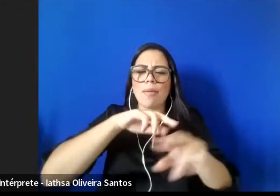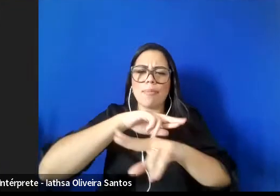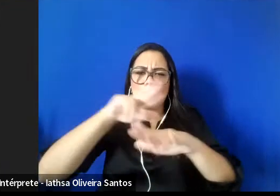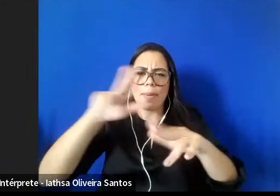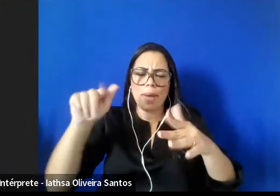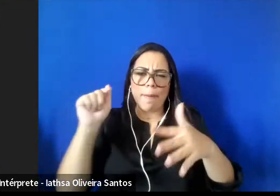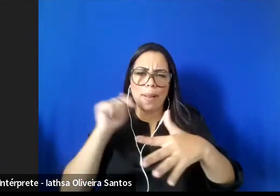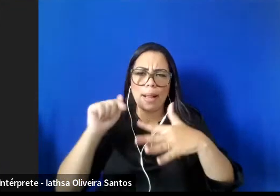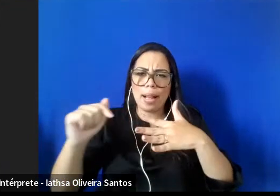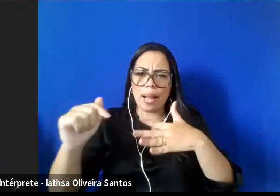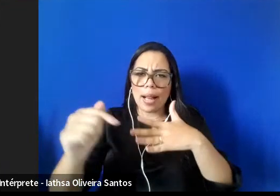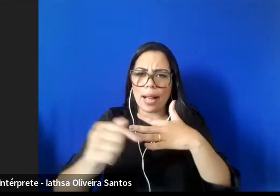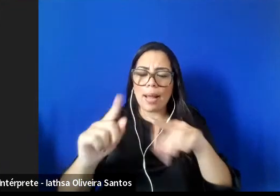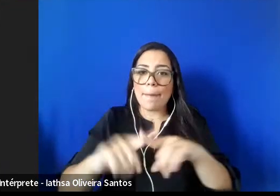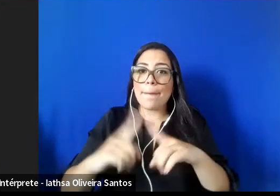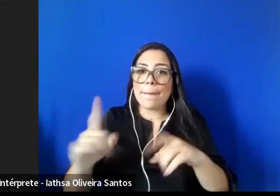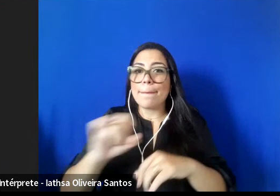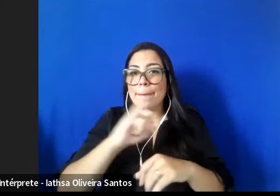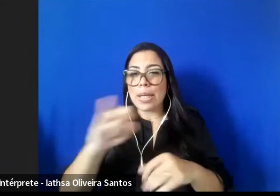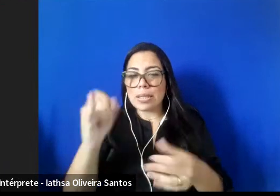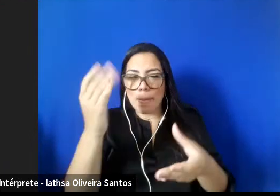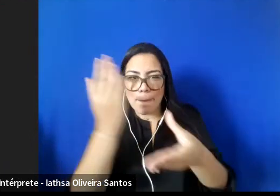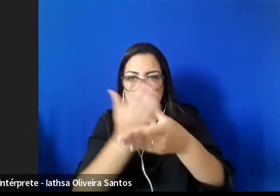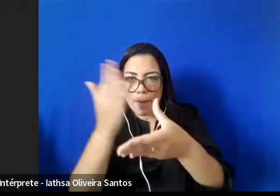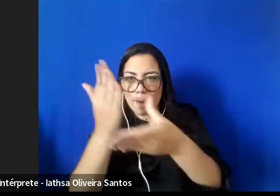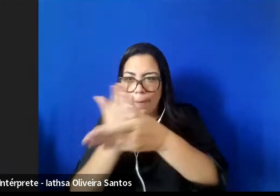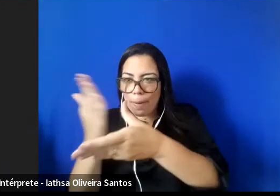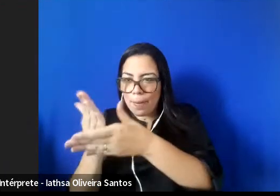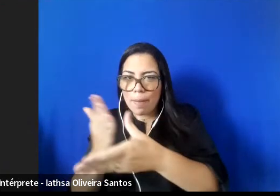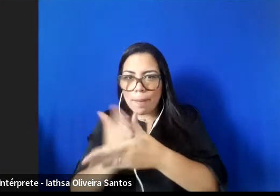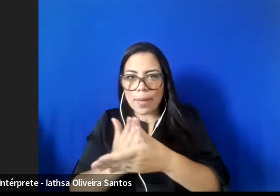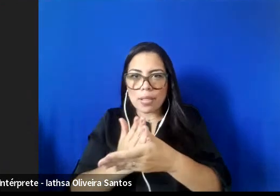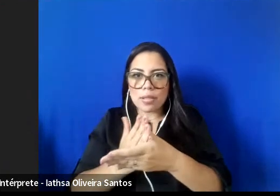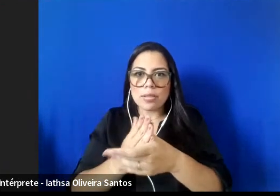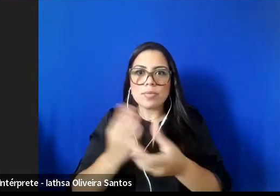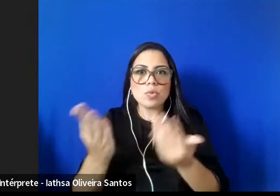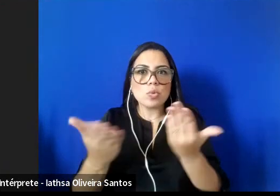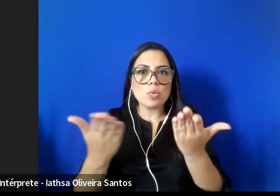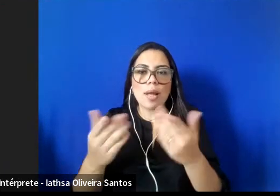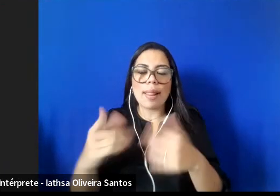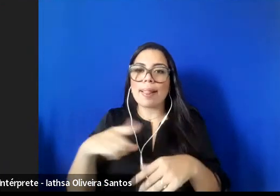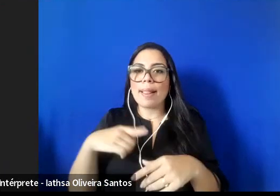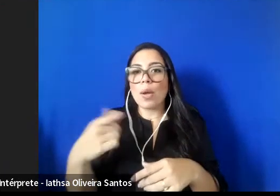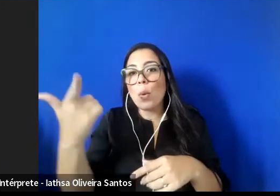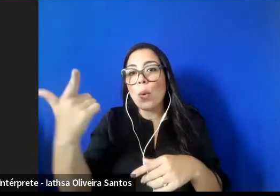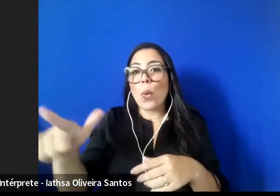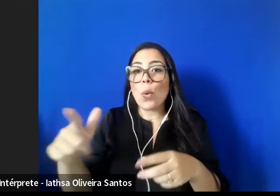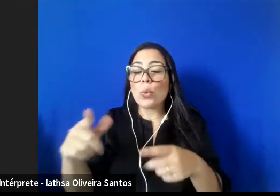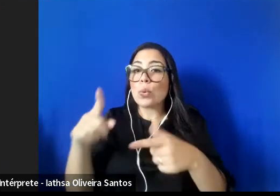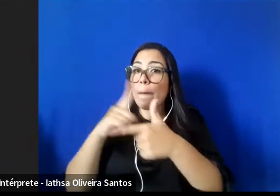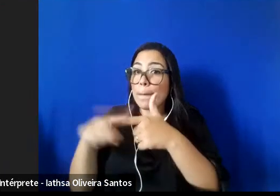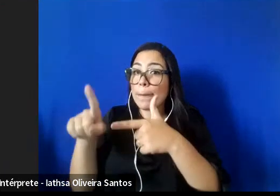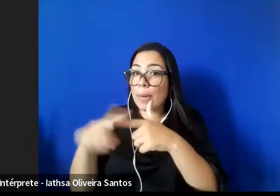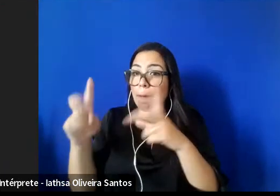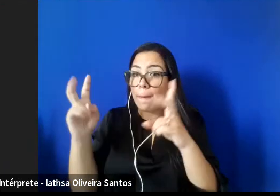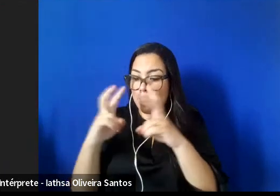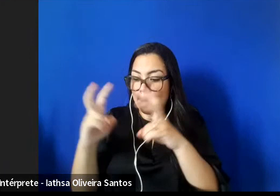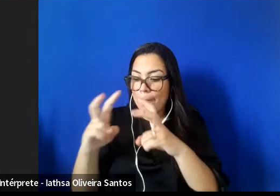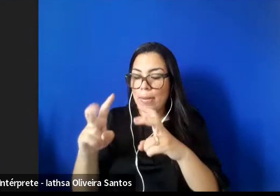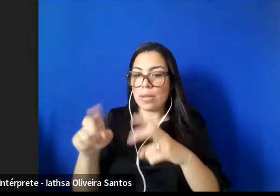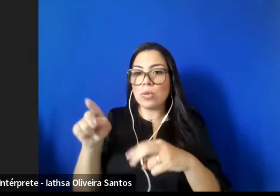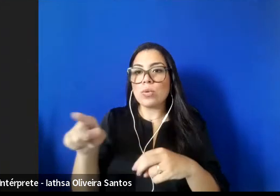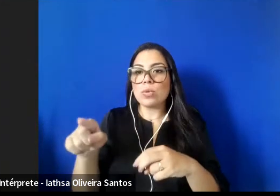Mas, assim, se a gente fatiar... E aí tem um paradoxo. O juiz civil ele trabalha mais